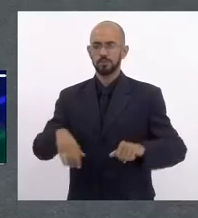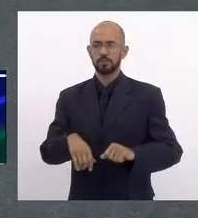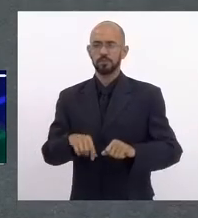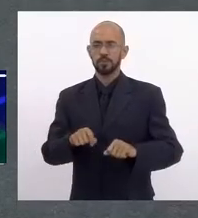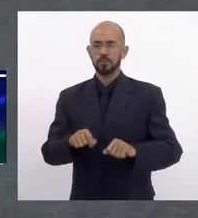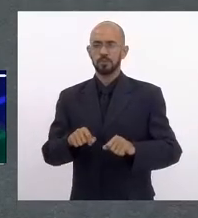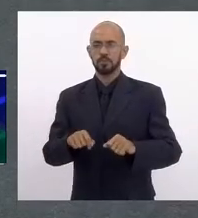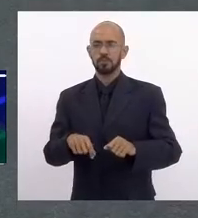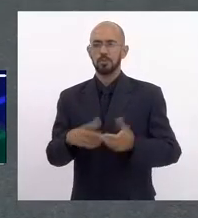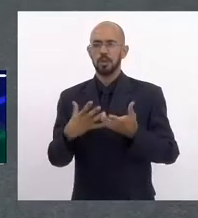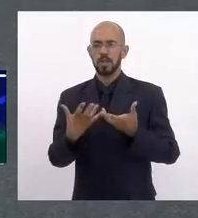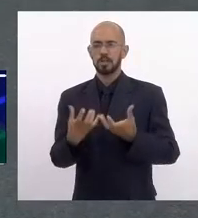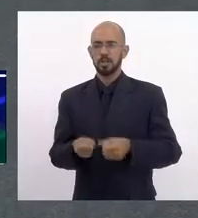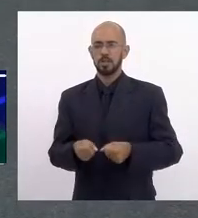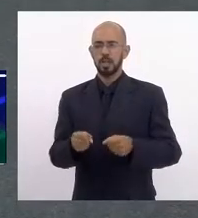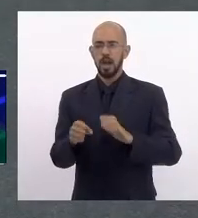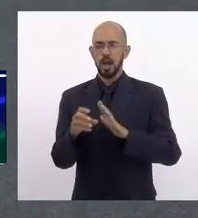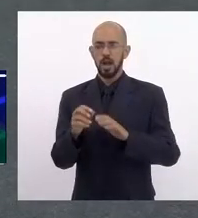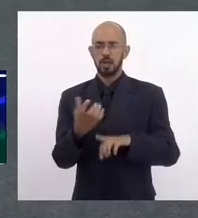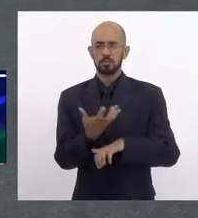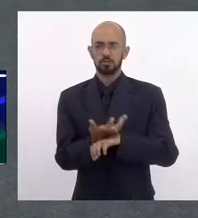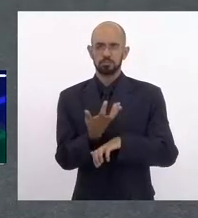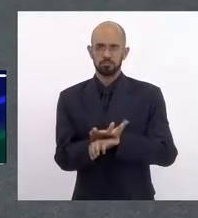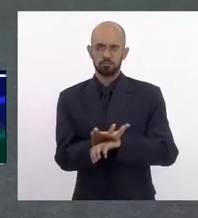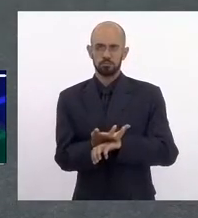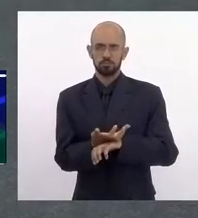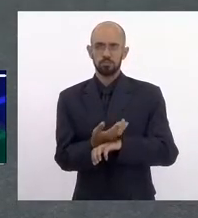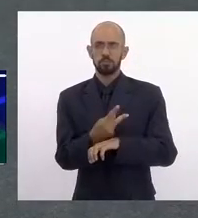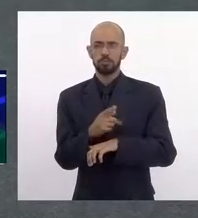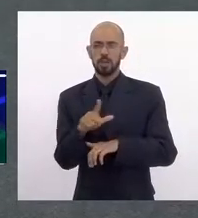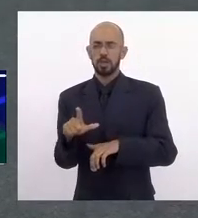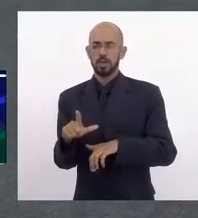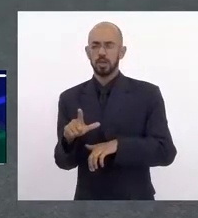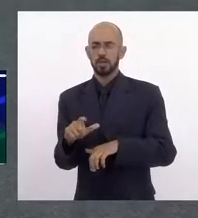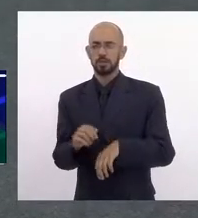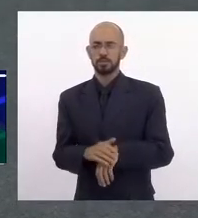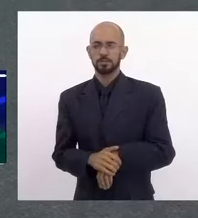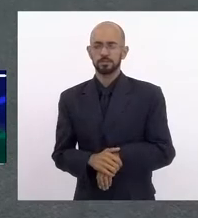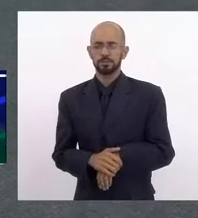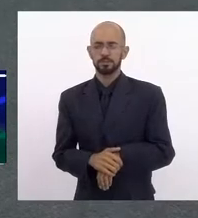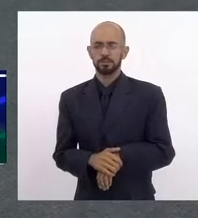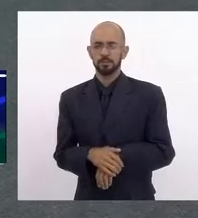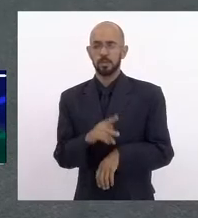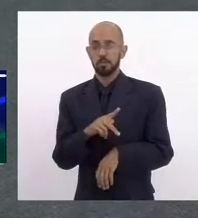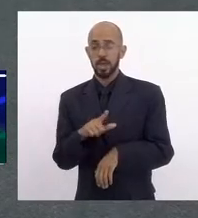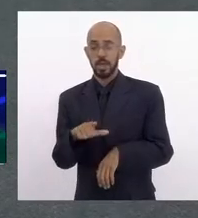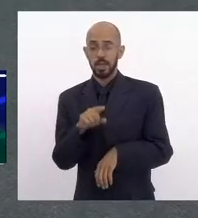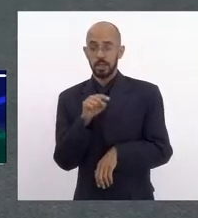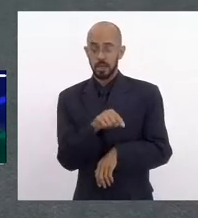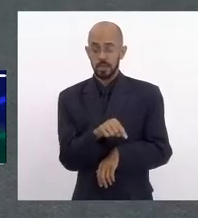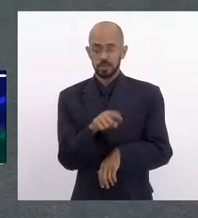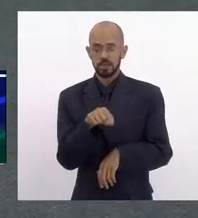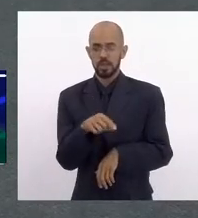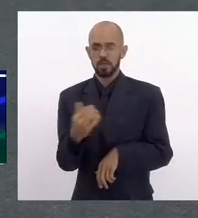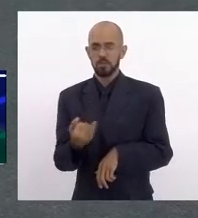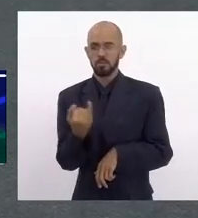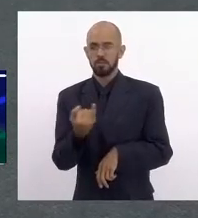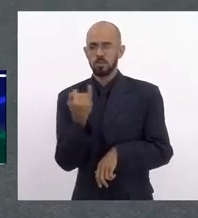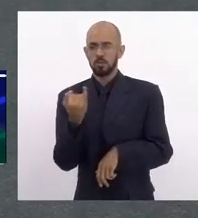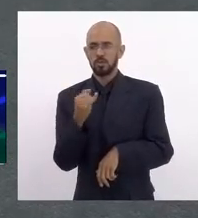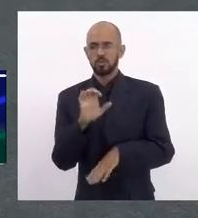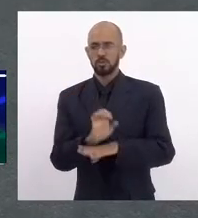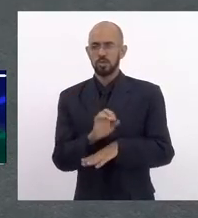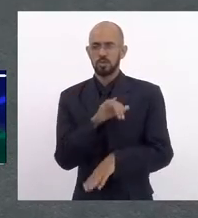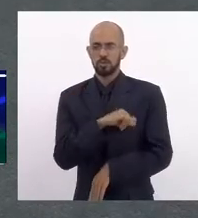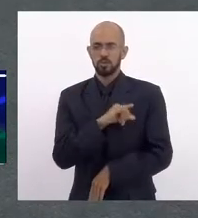por colocar na pauta projeto. Esse projeto que é de suma importância para o Estado do